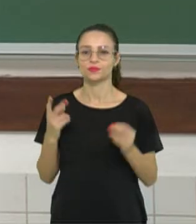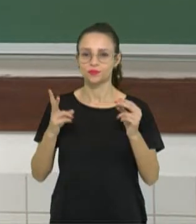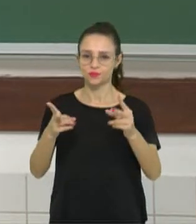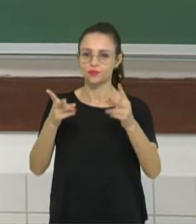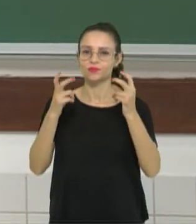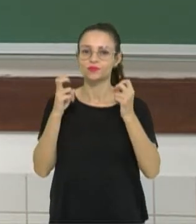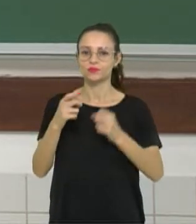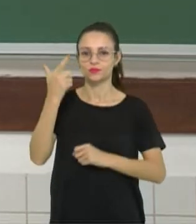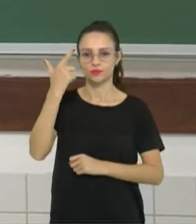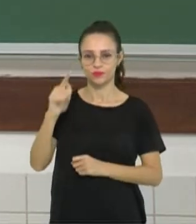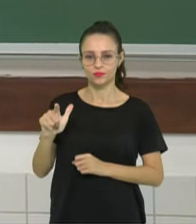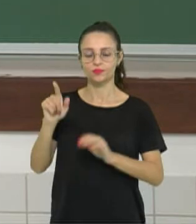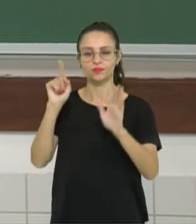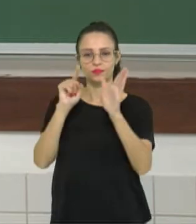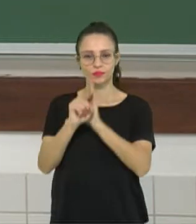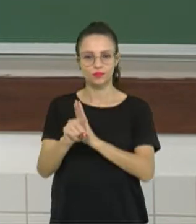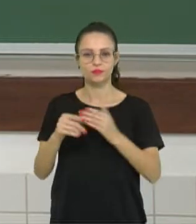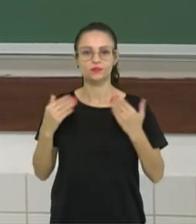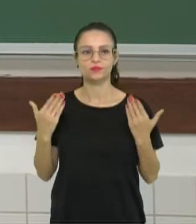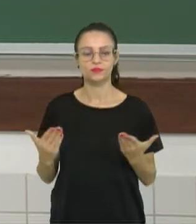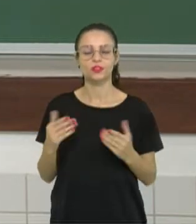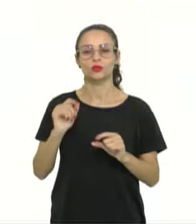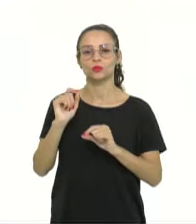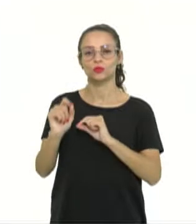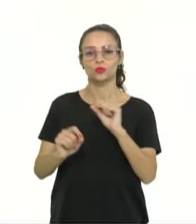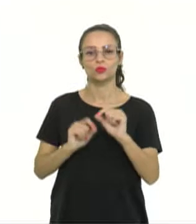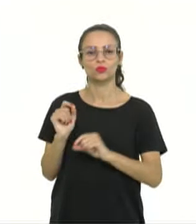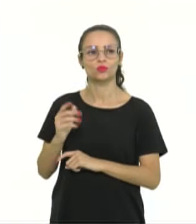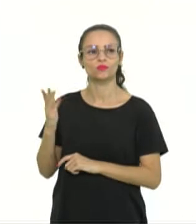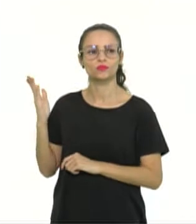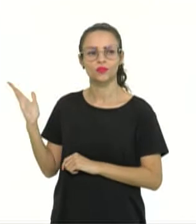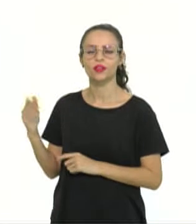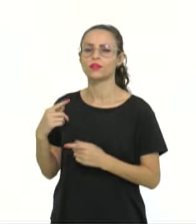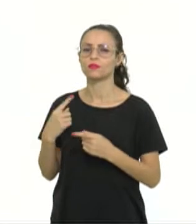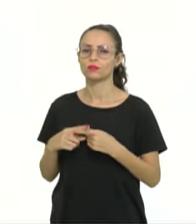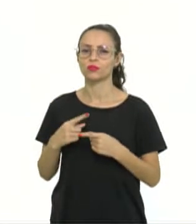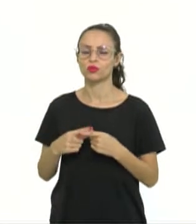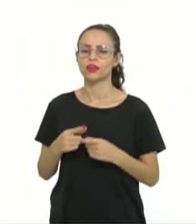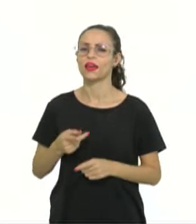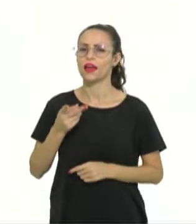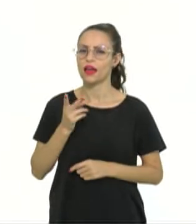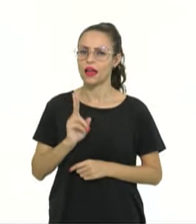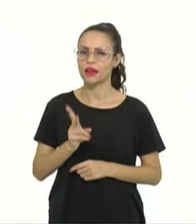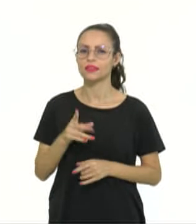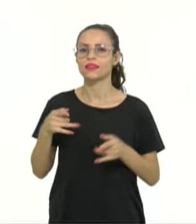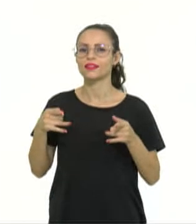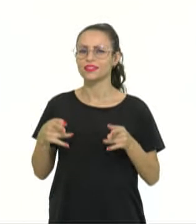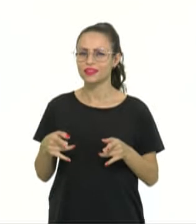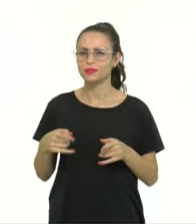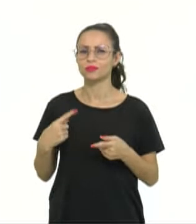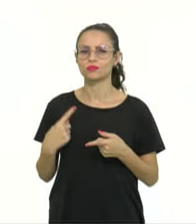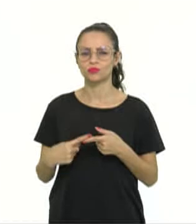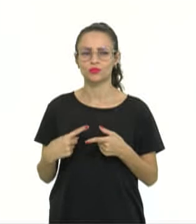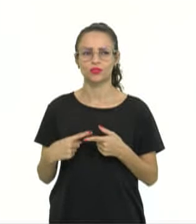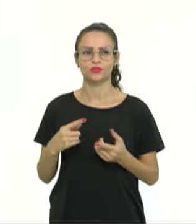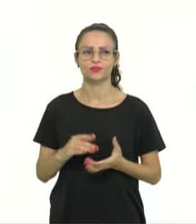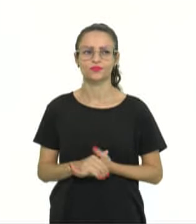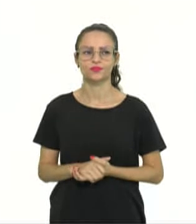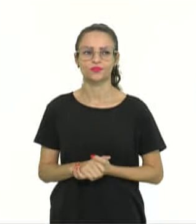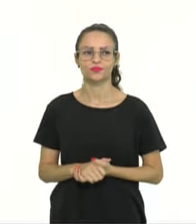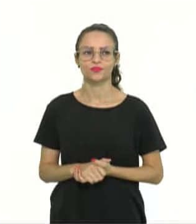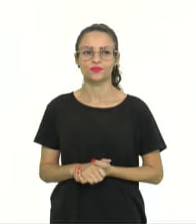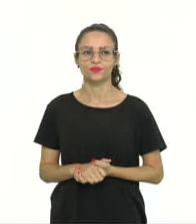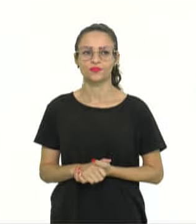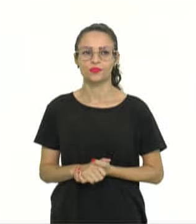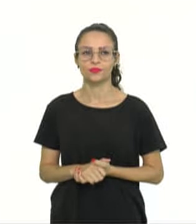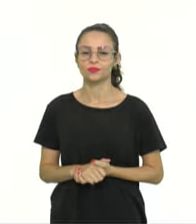Observando novamente a nossa questão, pessoal, why is Calvin still in bed? Por que ele ainda permanece na cama? Because he doesn't want to